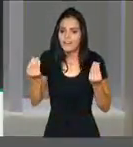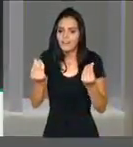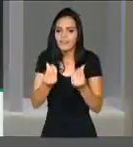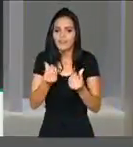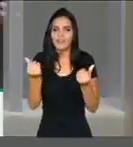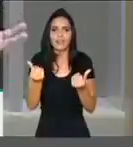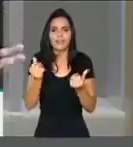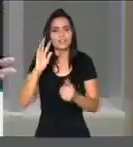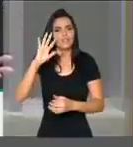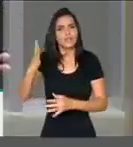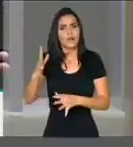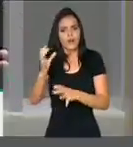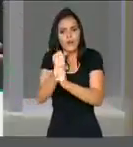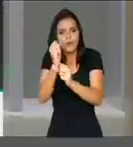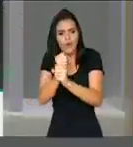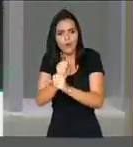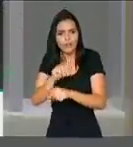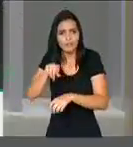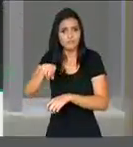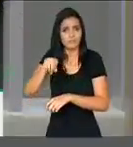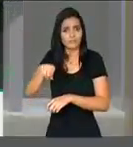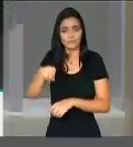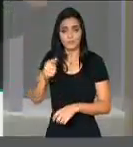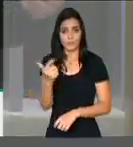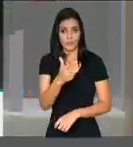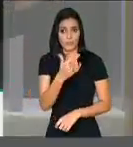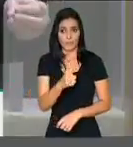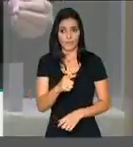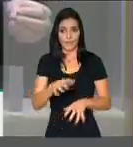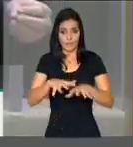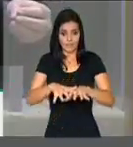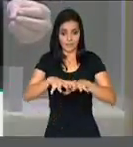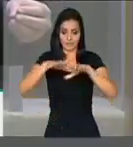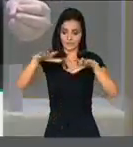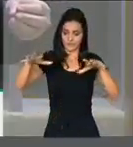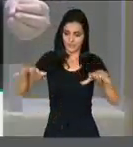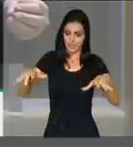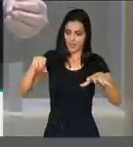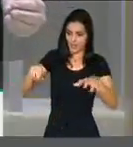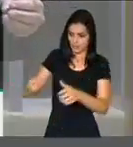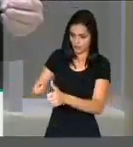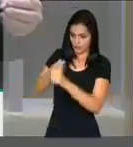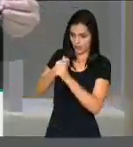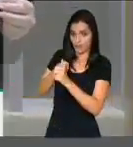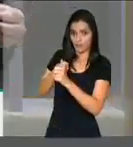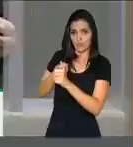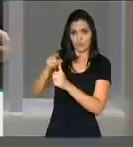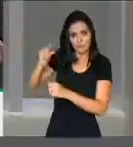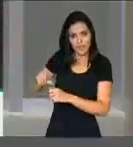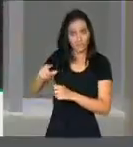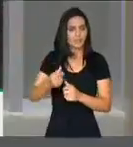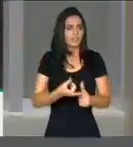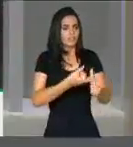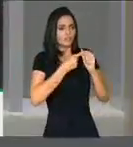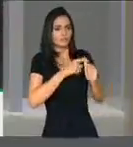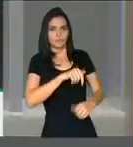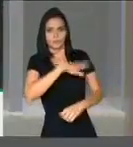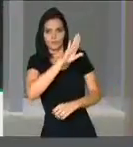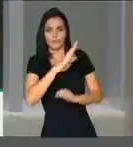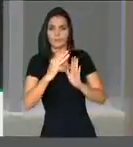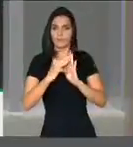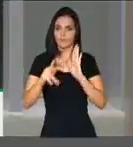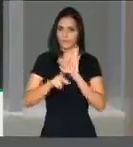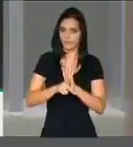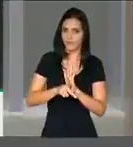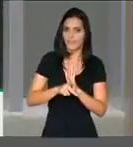não há solução para essa situação. Você tem que separar esses dois devedores. Então, o que aconteceu foi que na medida provisória